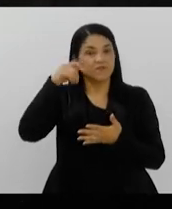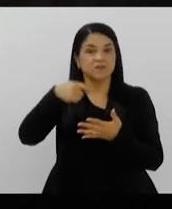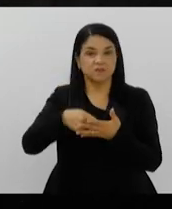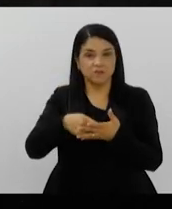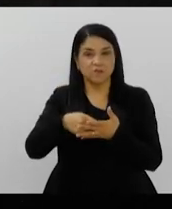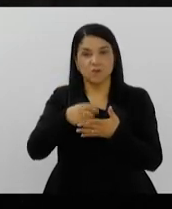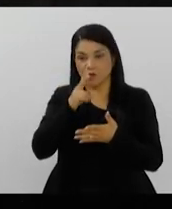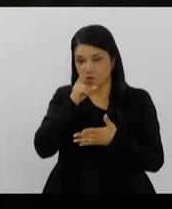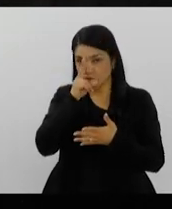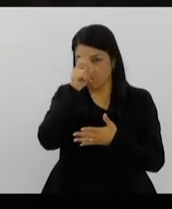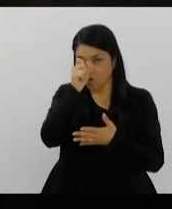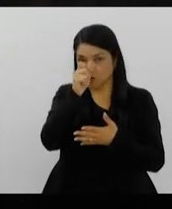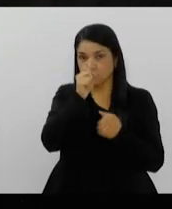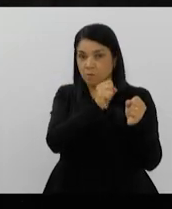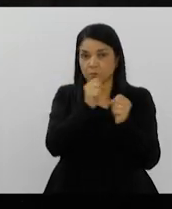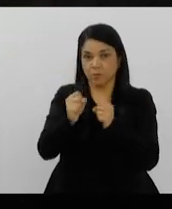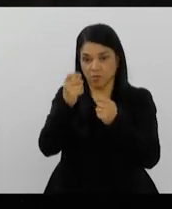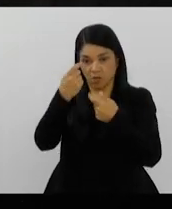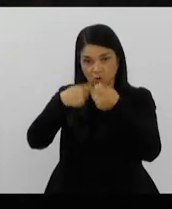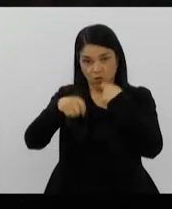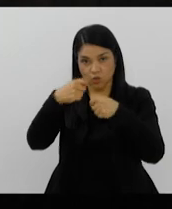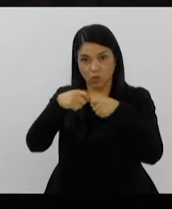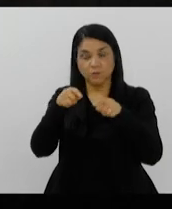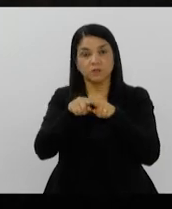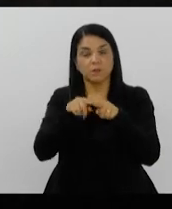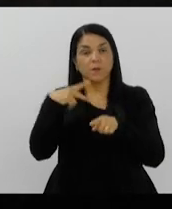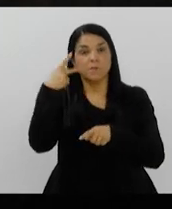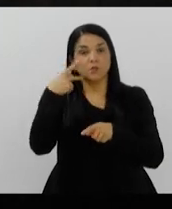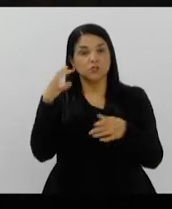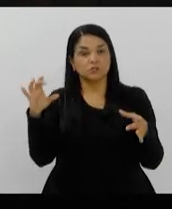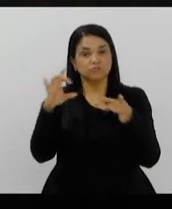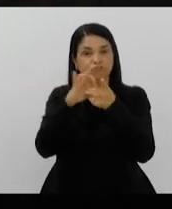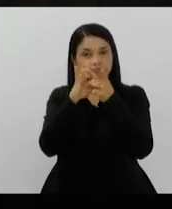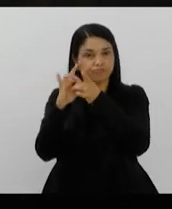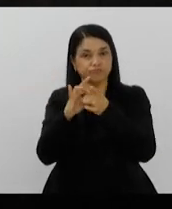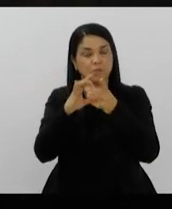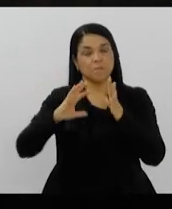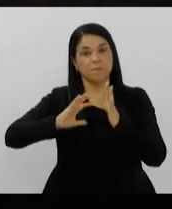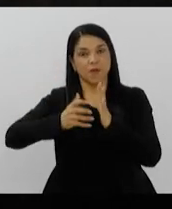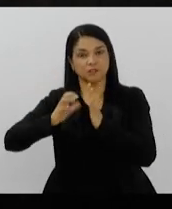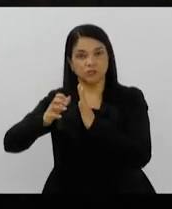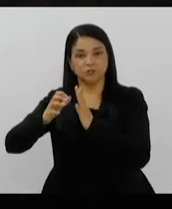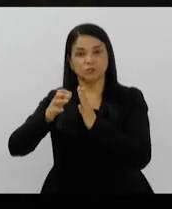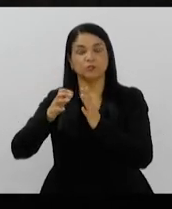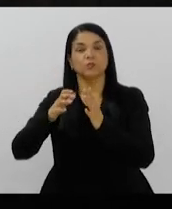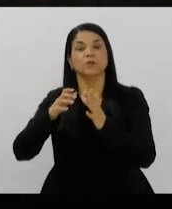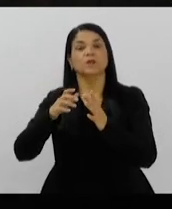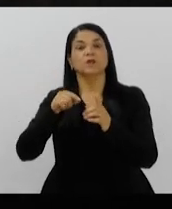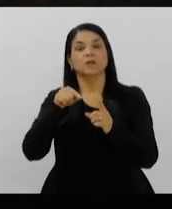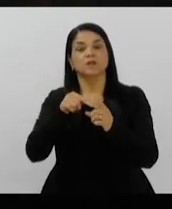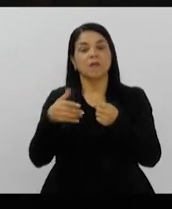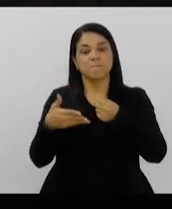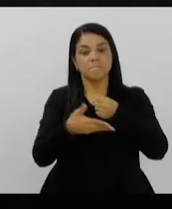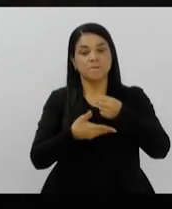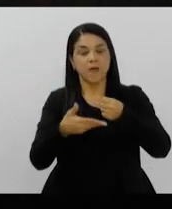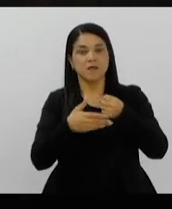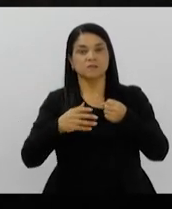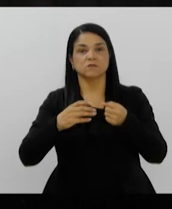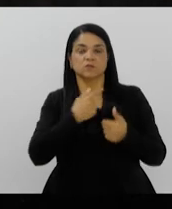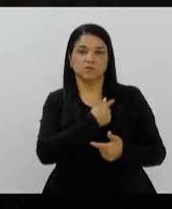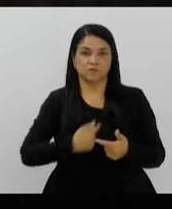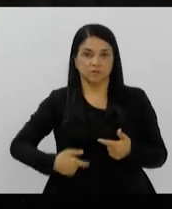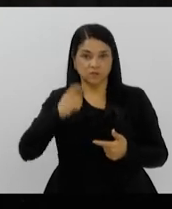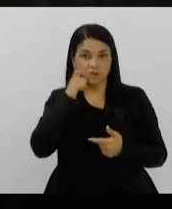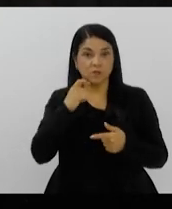forte poderio econômico, pela forte política de alianças desses partidos que estão em torno do governador Cláudio Castro, e por uma